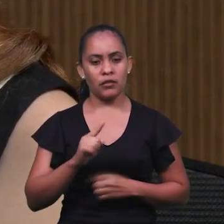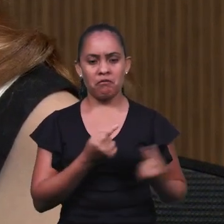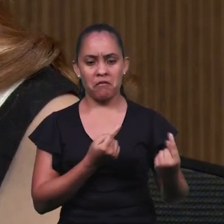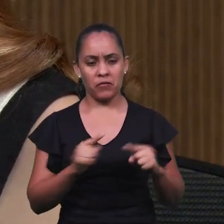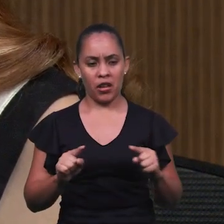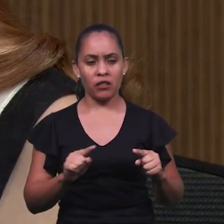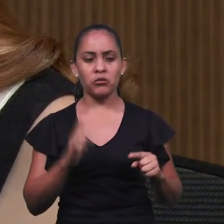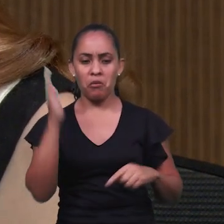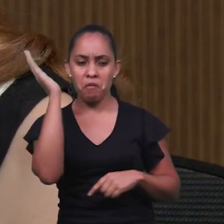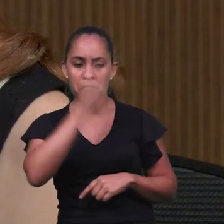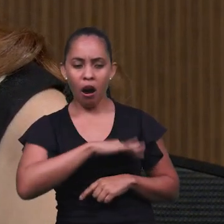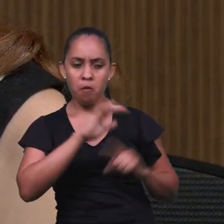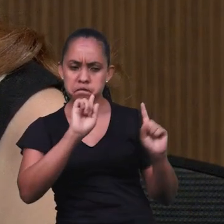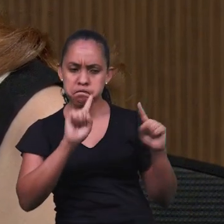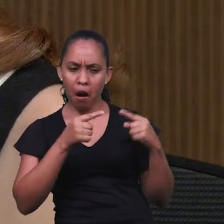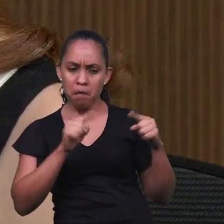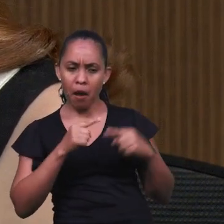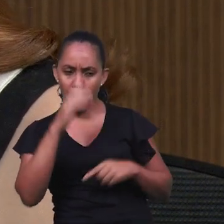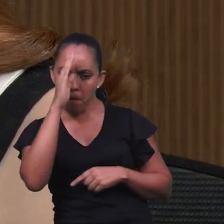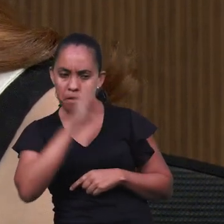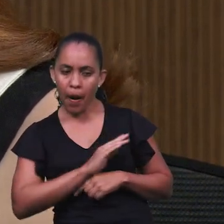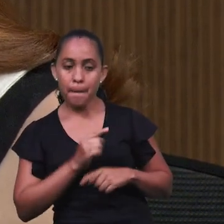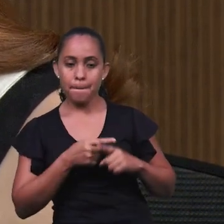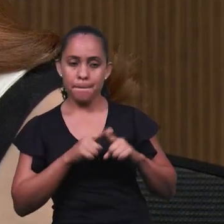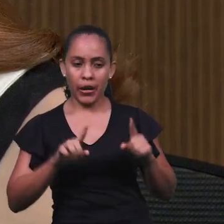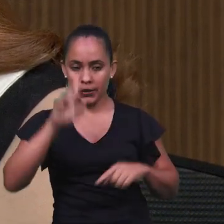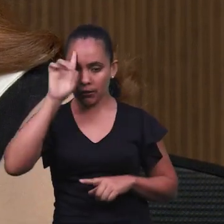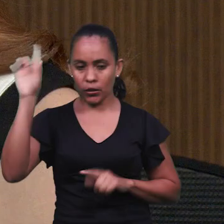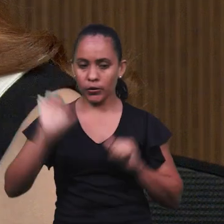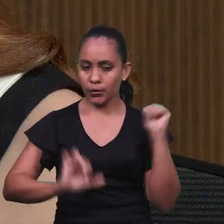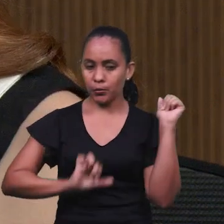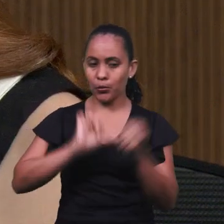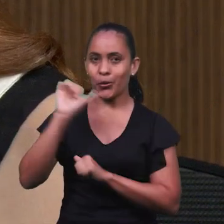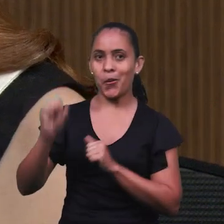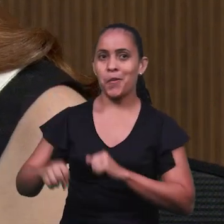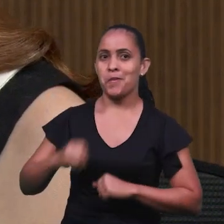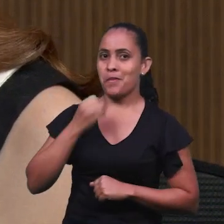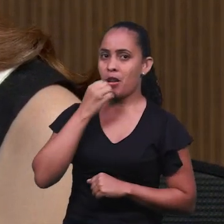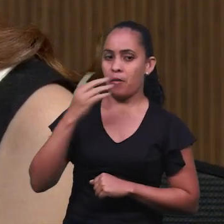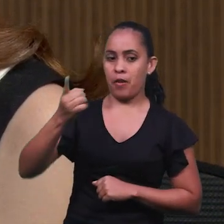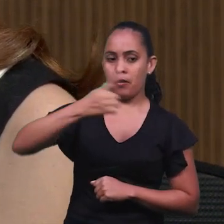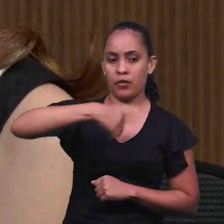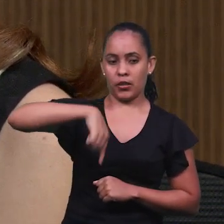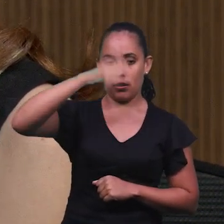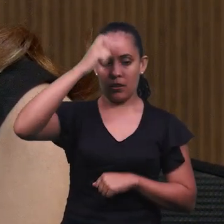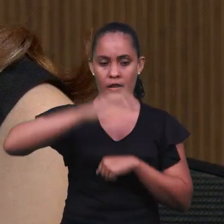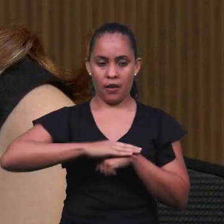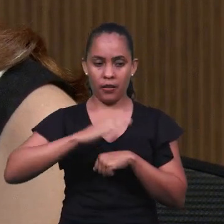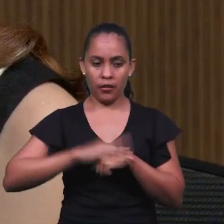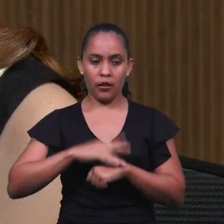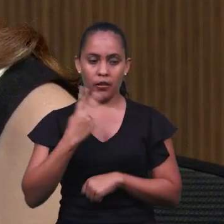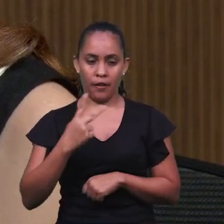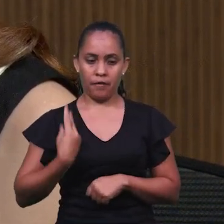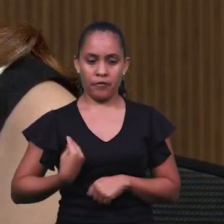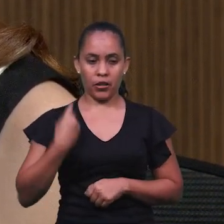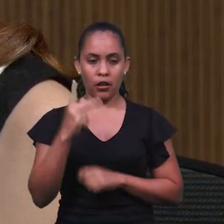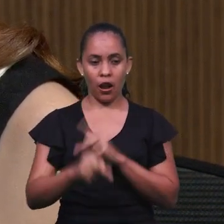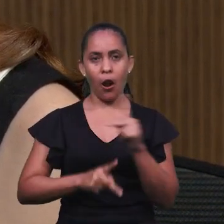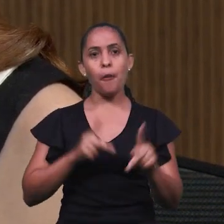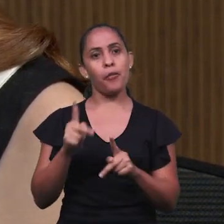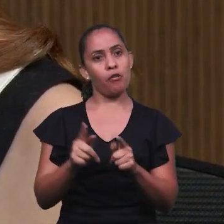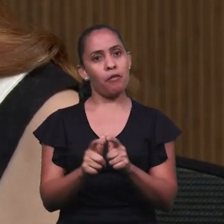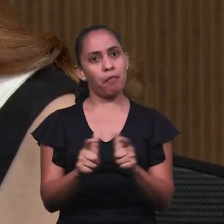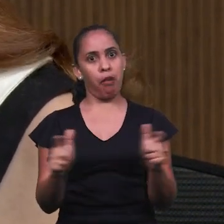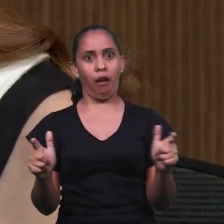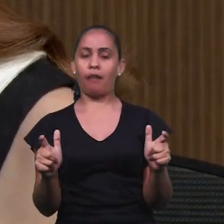intentastes mal contra mim, porém Deus o tornou em bem para fazer como se vê neste dia, para conservar em vida a um povo